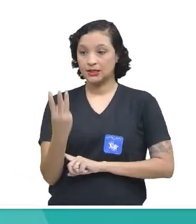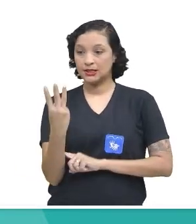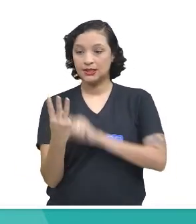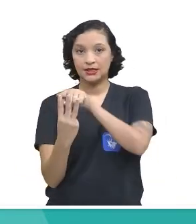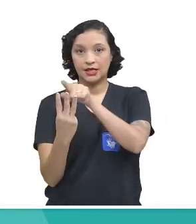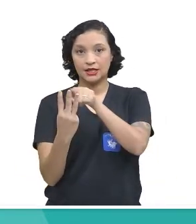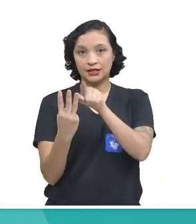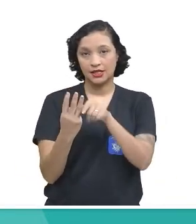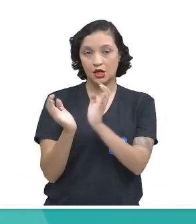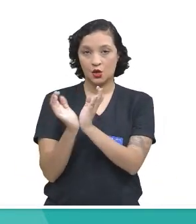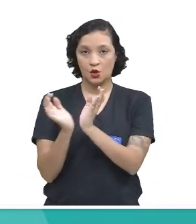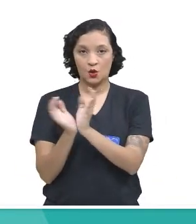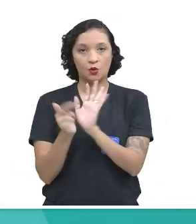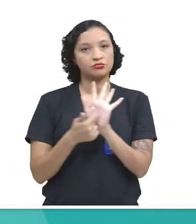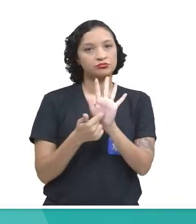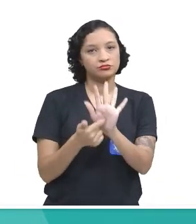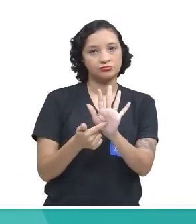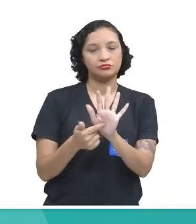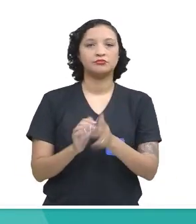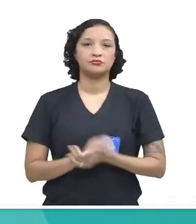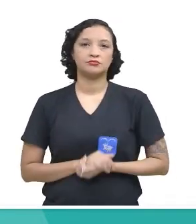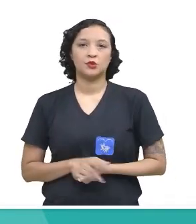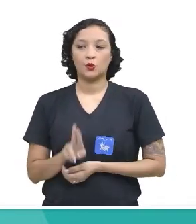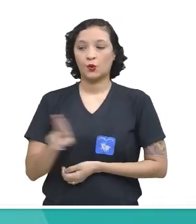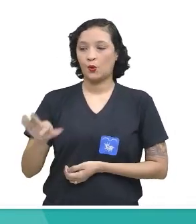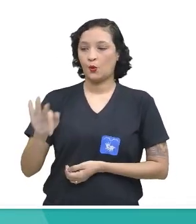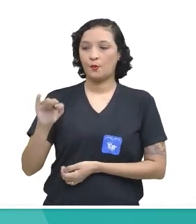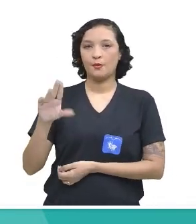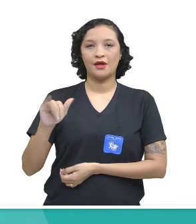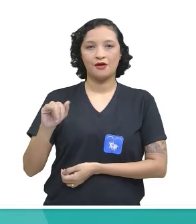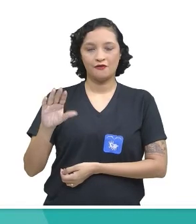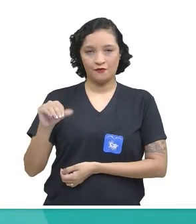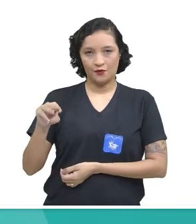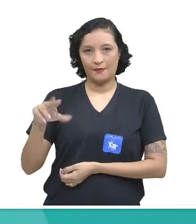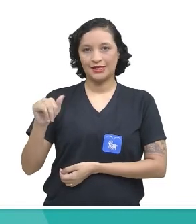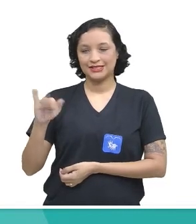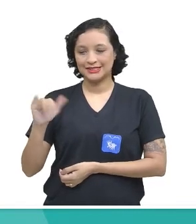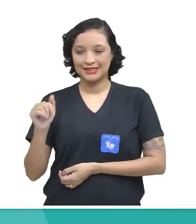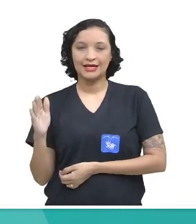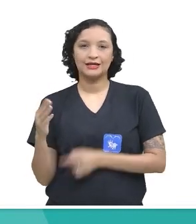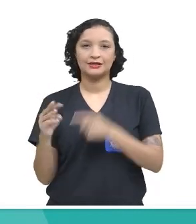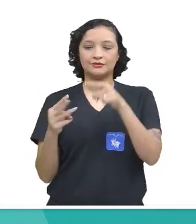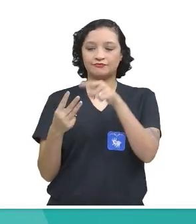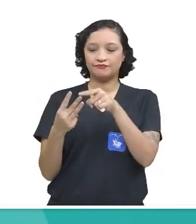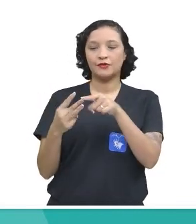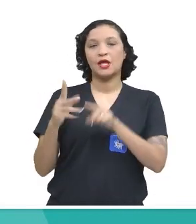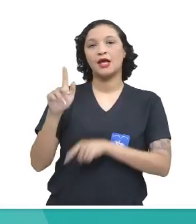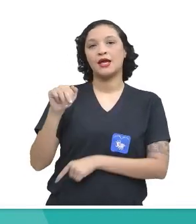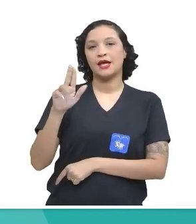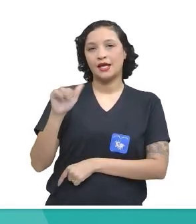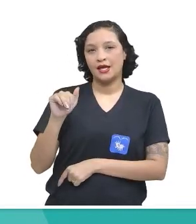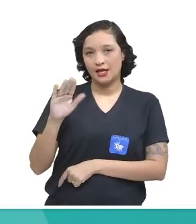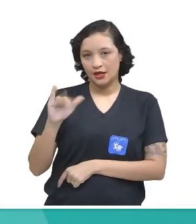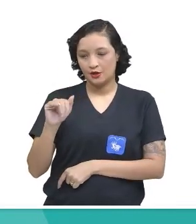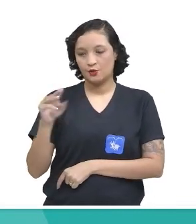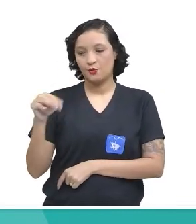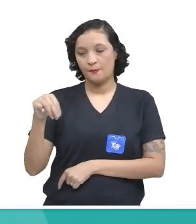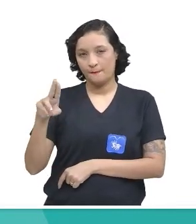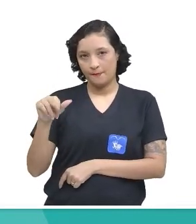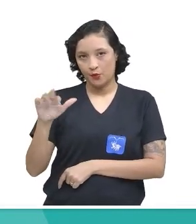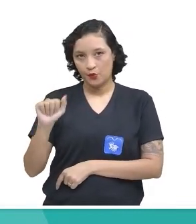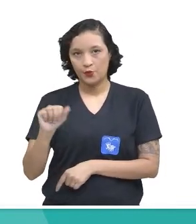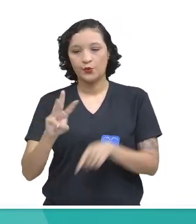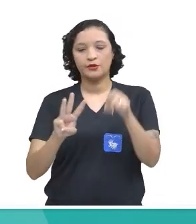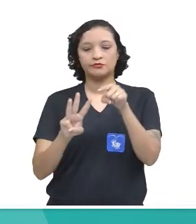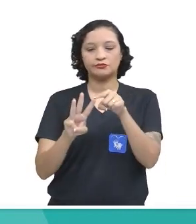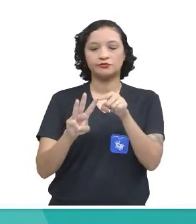fazem apresentações, que é a Flor Matizada, a Guerreiros Mura e a tradicional. Então, tudo